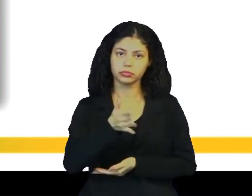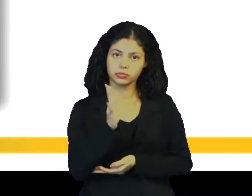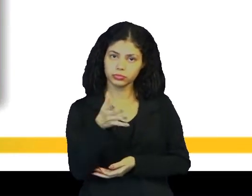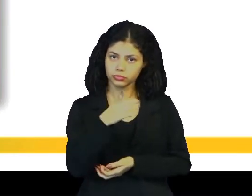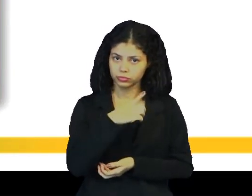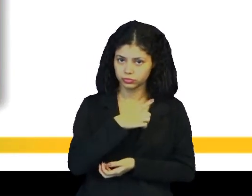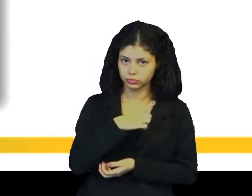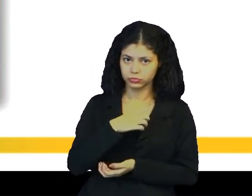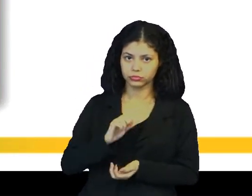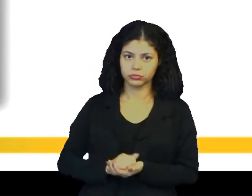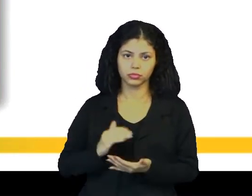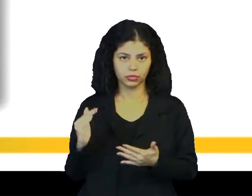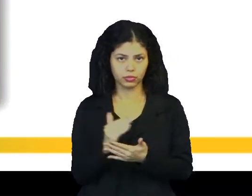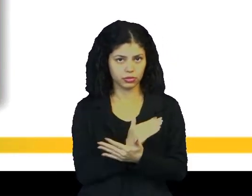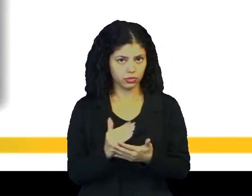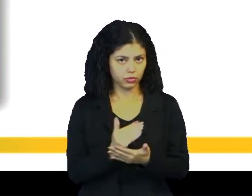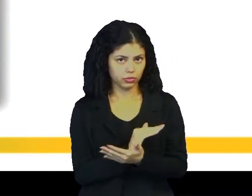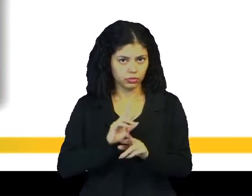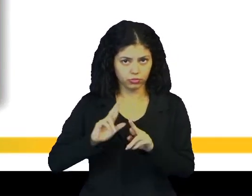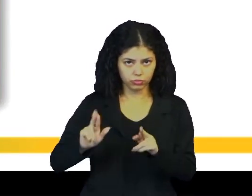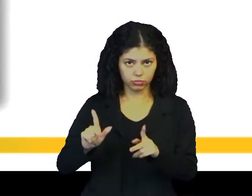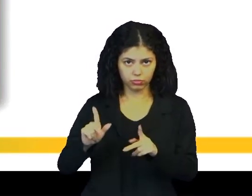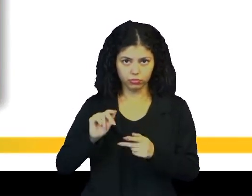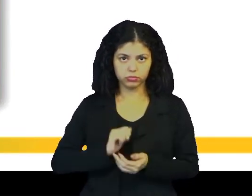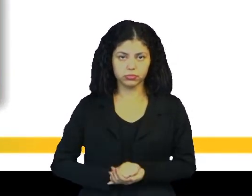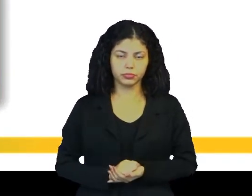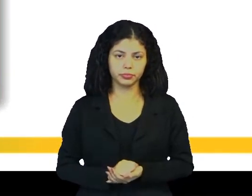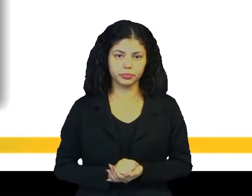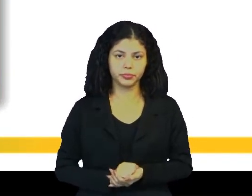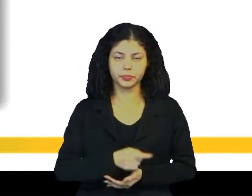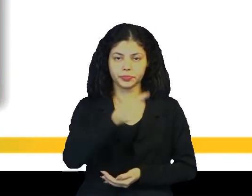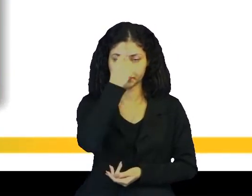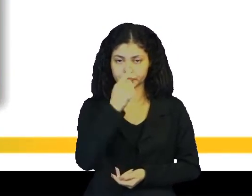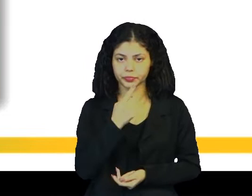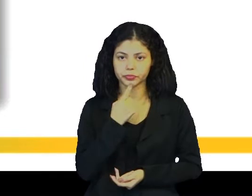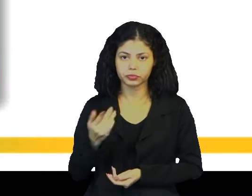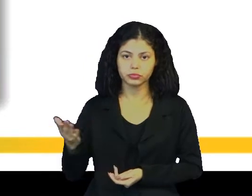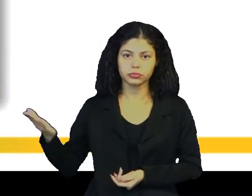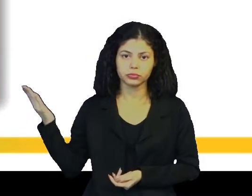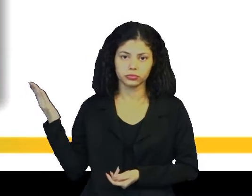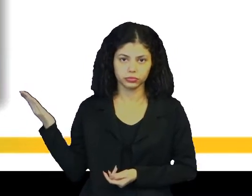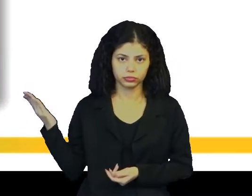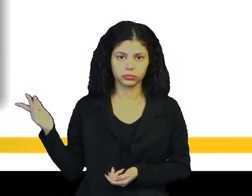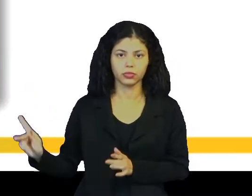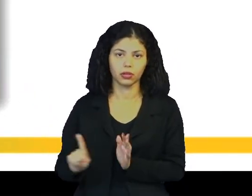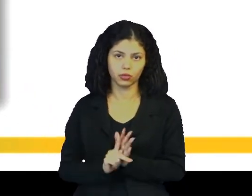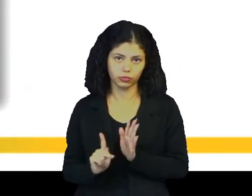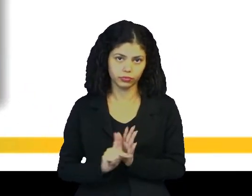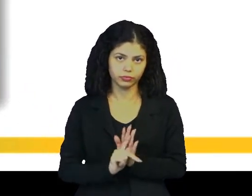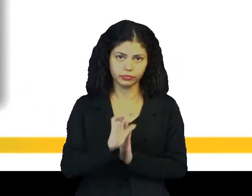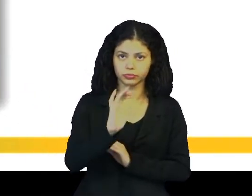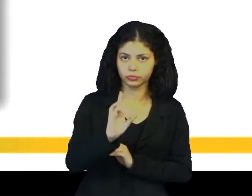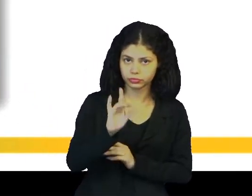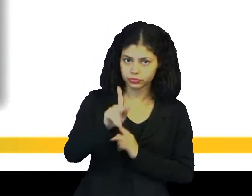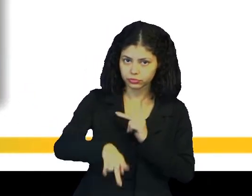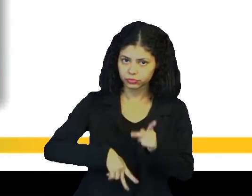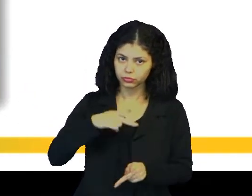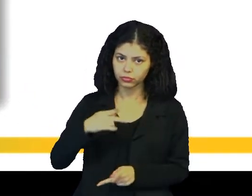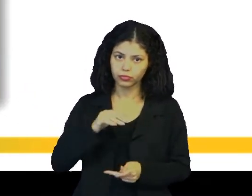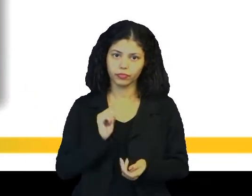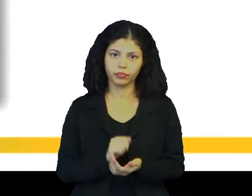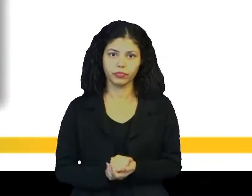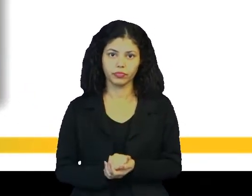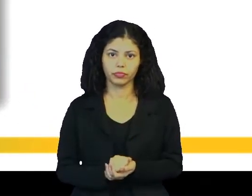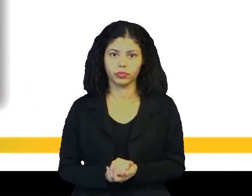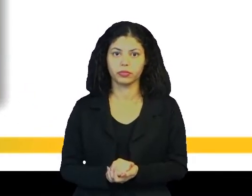temos aí, algumas diferenças, aí nas imagens abaixo dessas civilizações. Olha, nós temos aí a